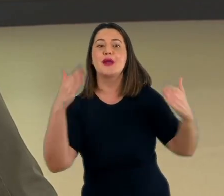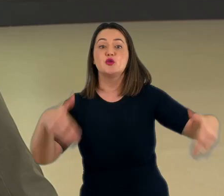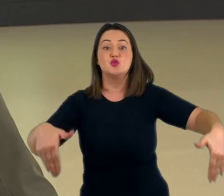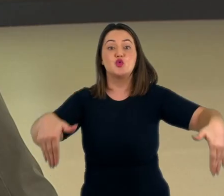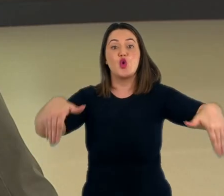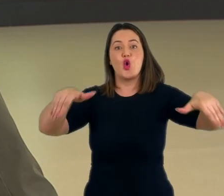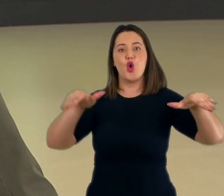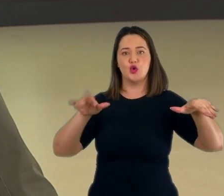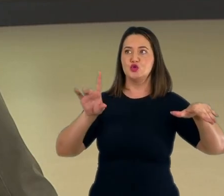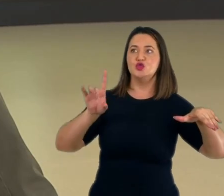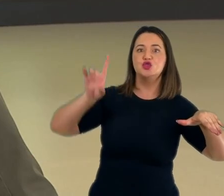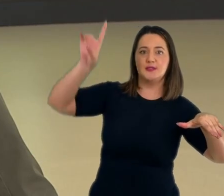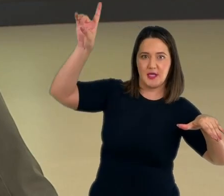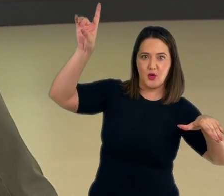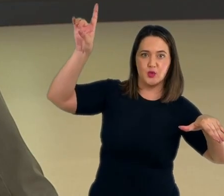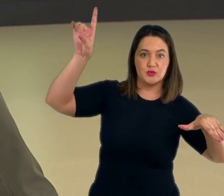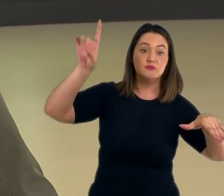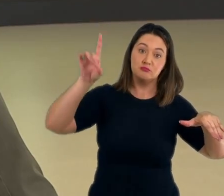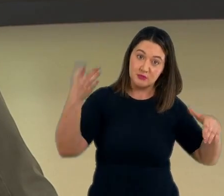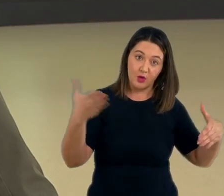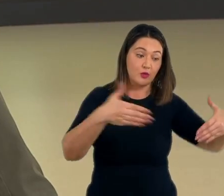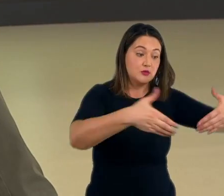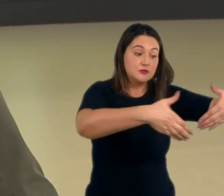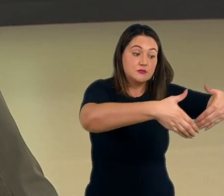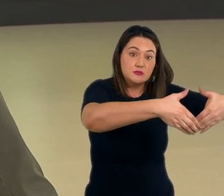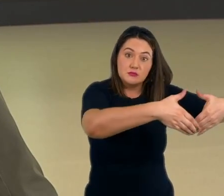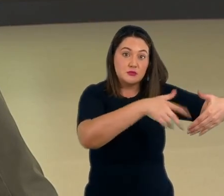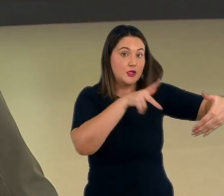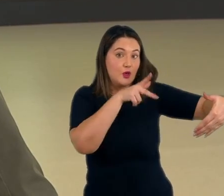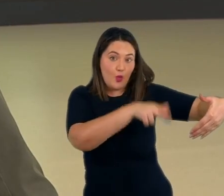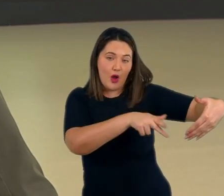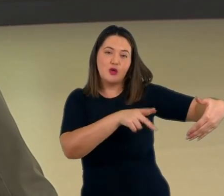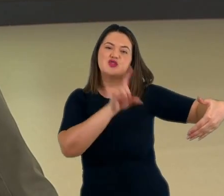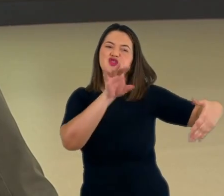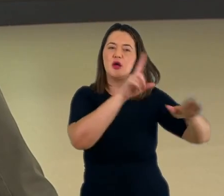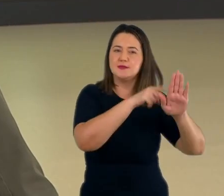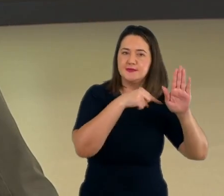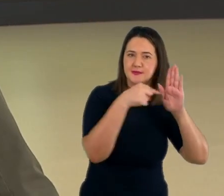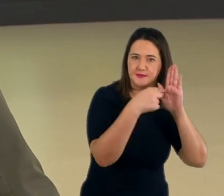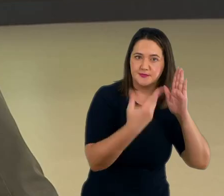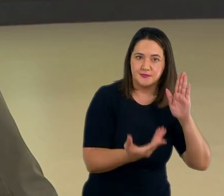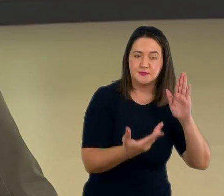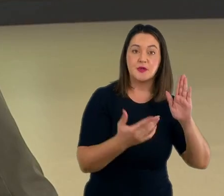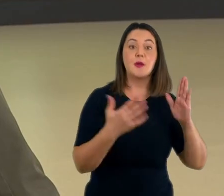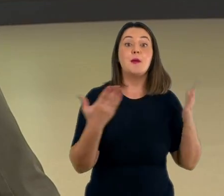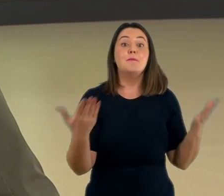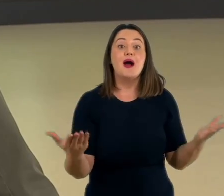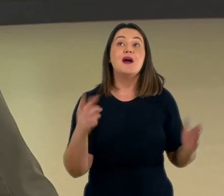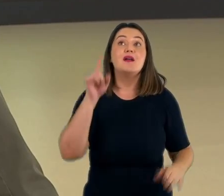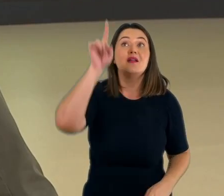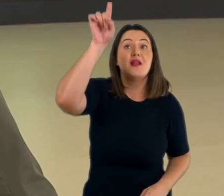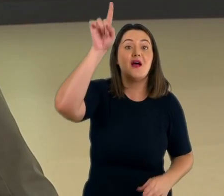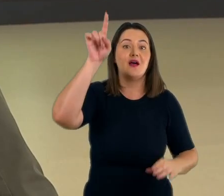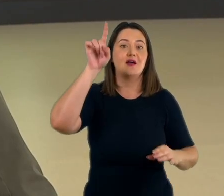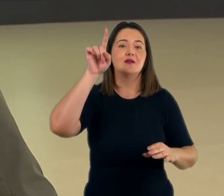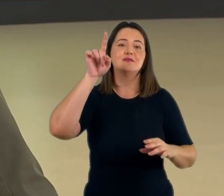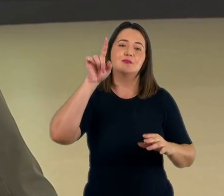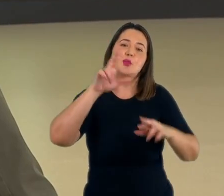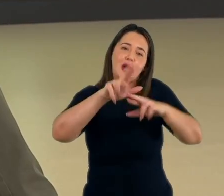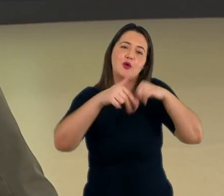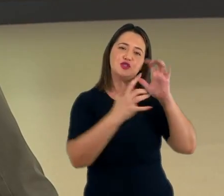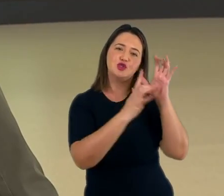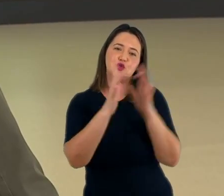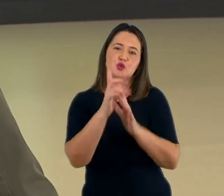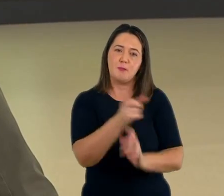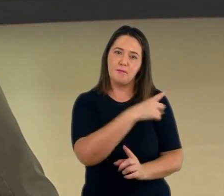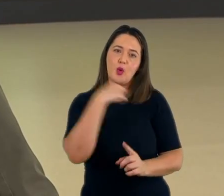do trono divino, uma representação terrena. Mas, a partir de Cristo, abriu-se no céu